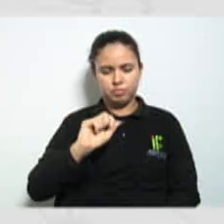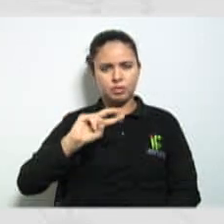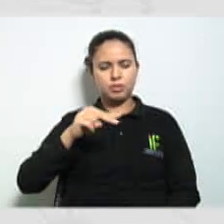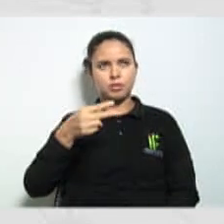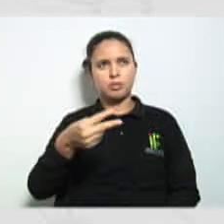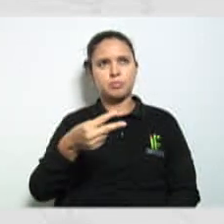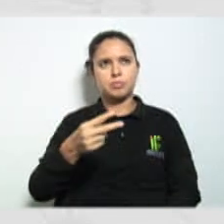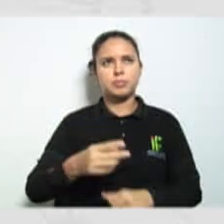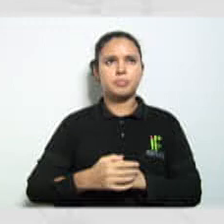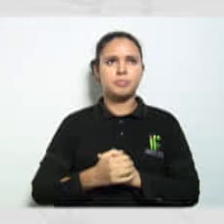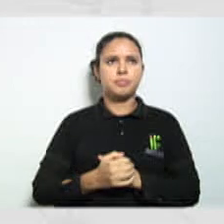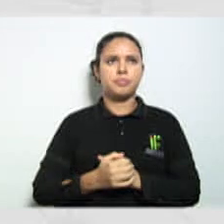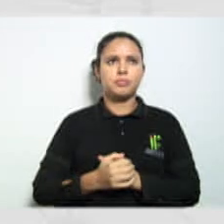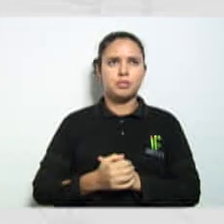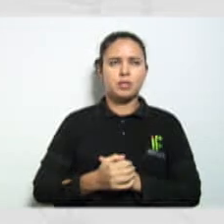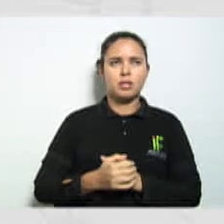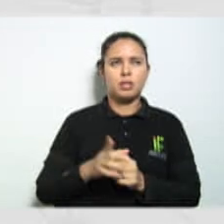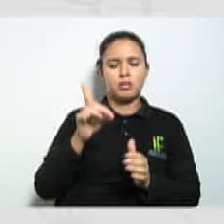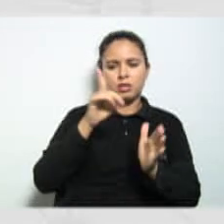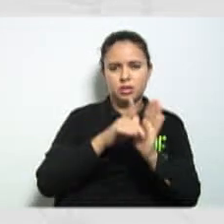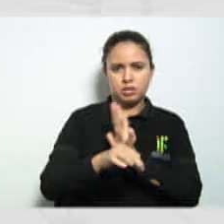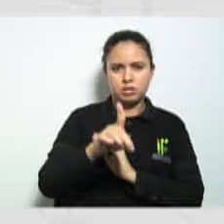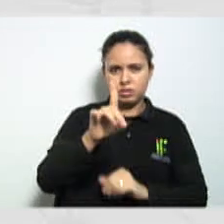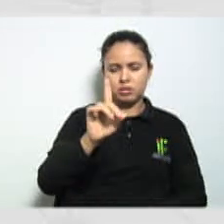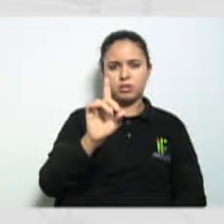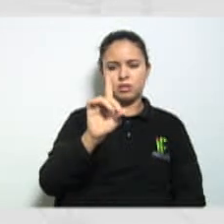então destino.